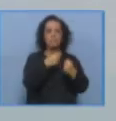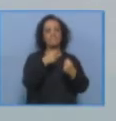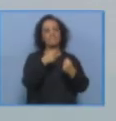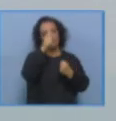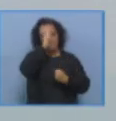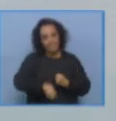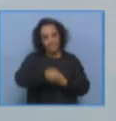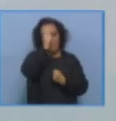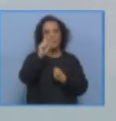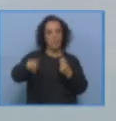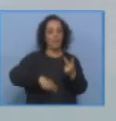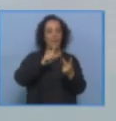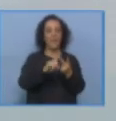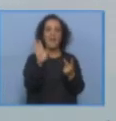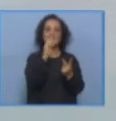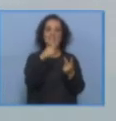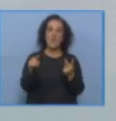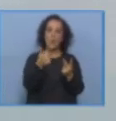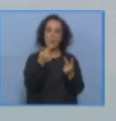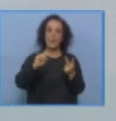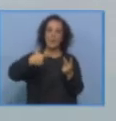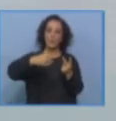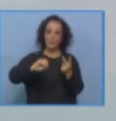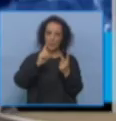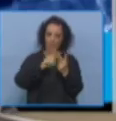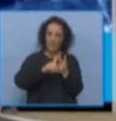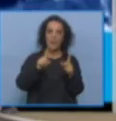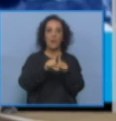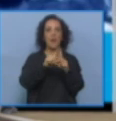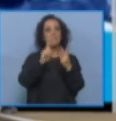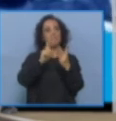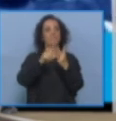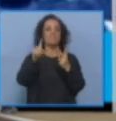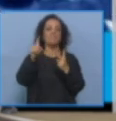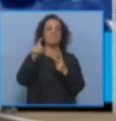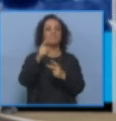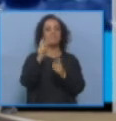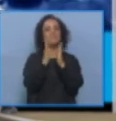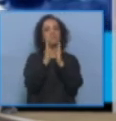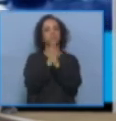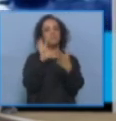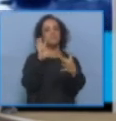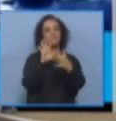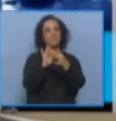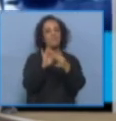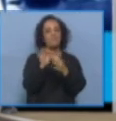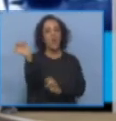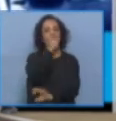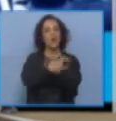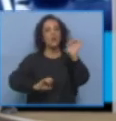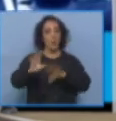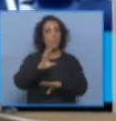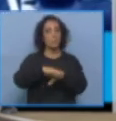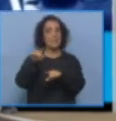homenagem a São Bento, o protetor da Europa. Exatamente, o padroeiro da Europa. Exato, eu acho que Bento